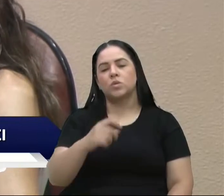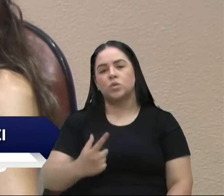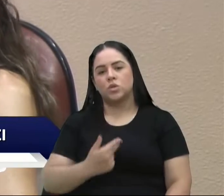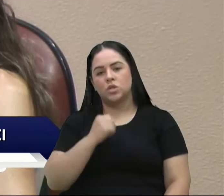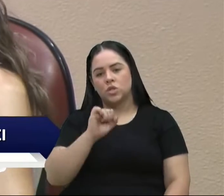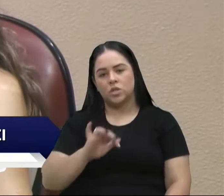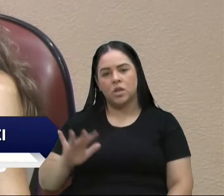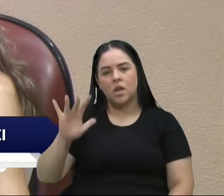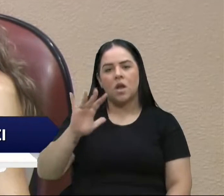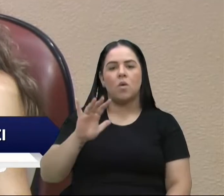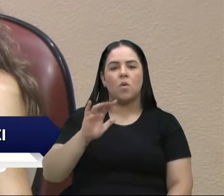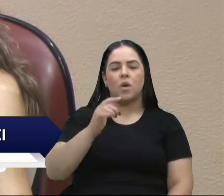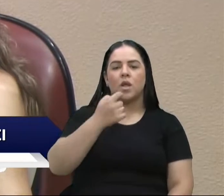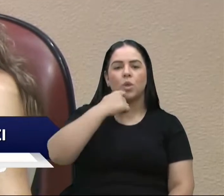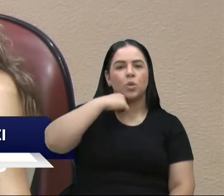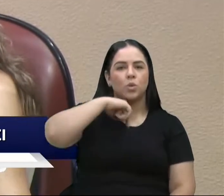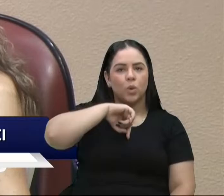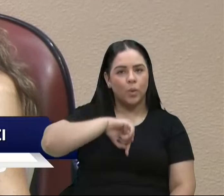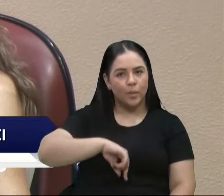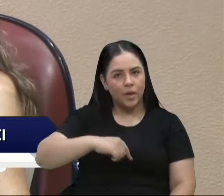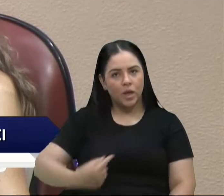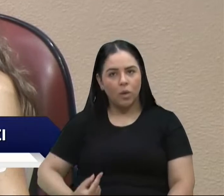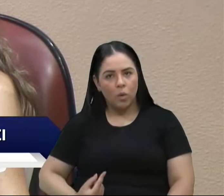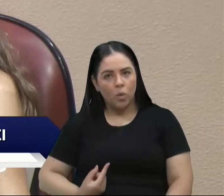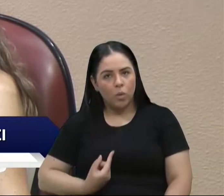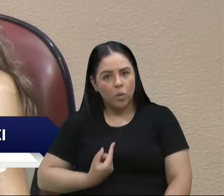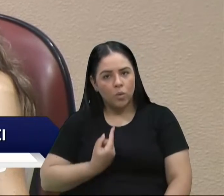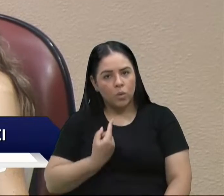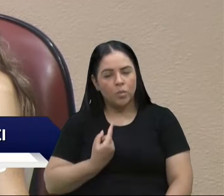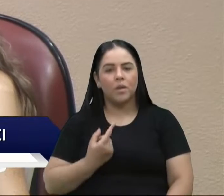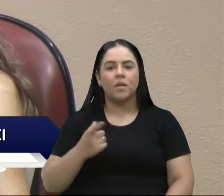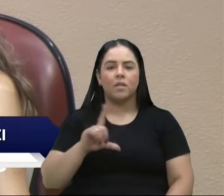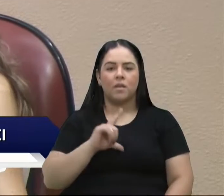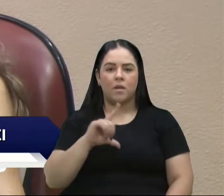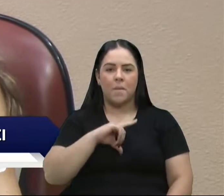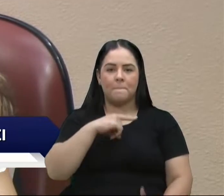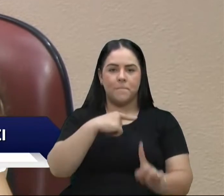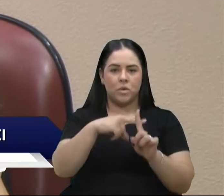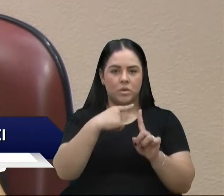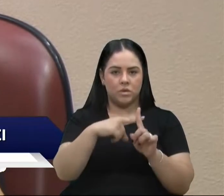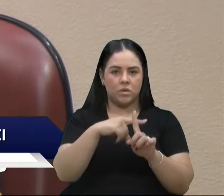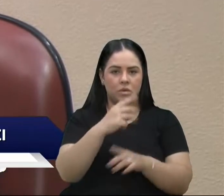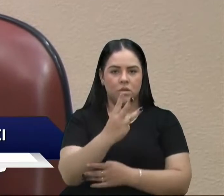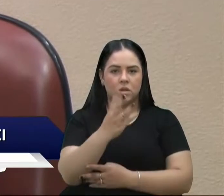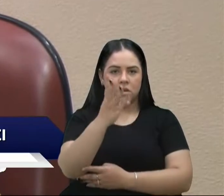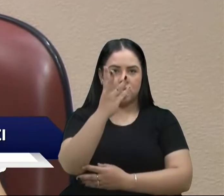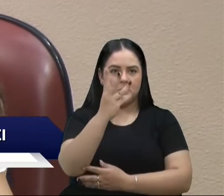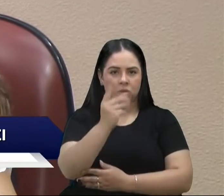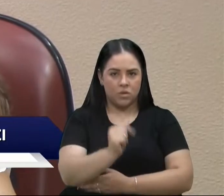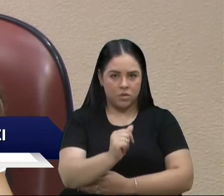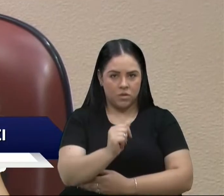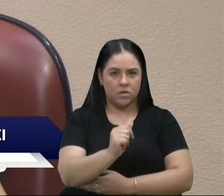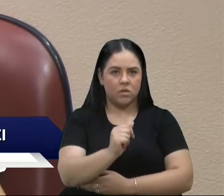colonoscopias. E o Hospital Pompeia tem um saldo positivo até agora de